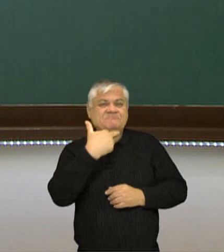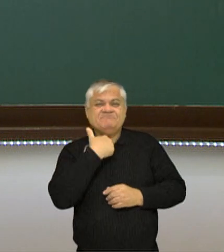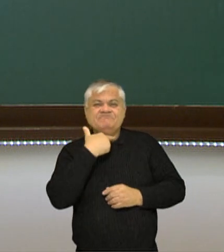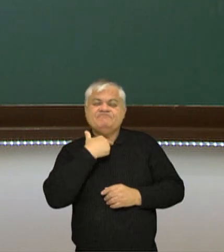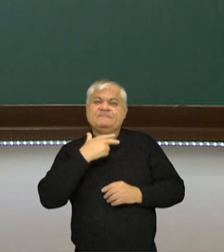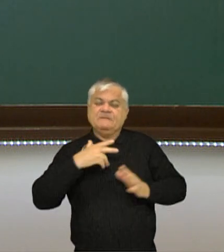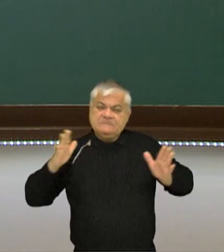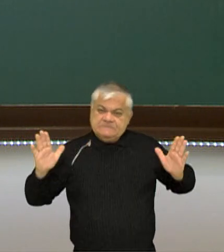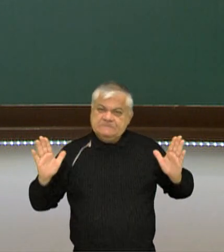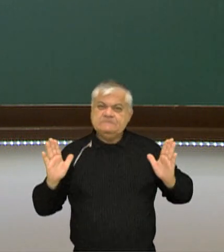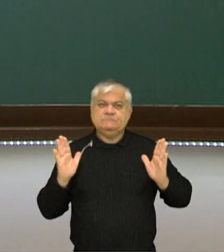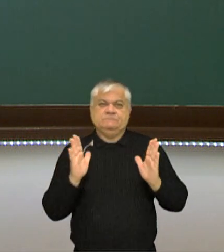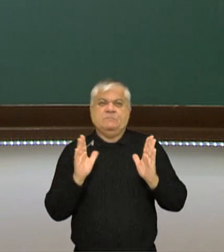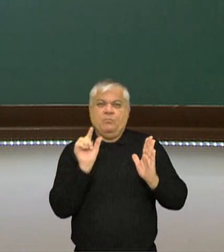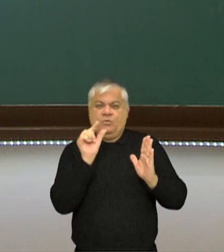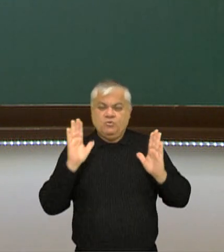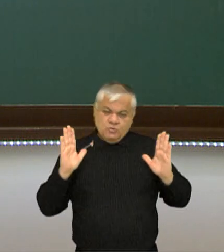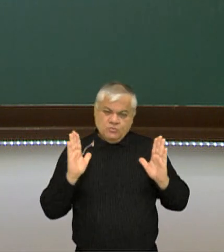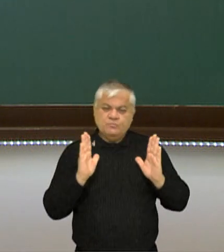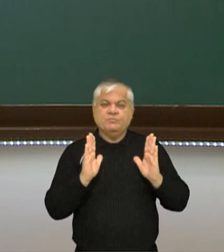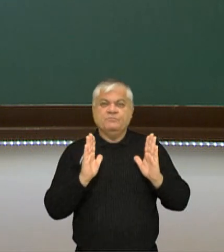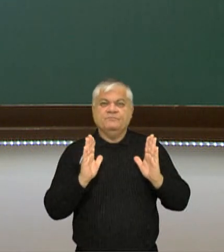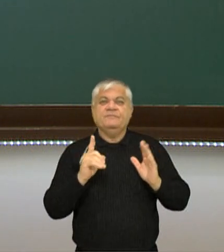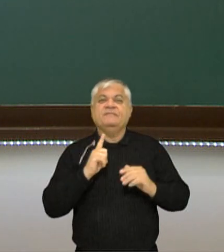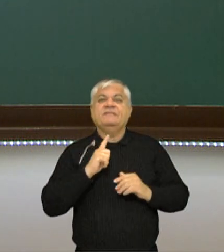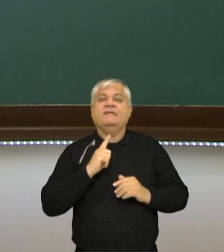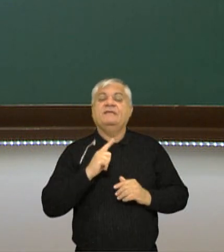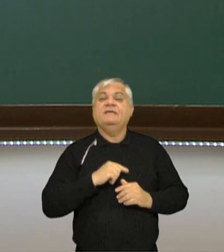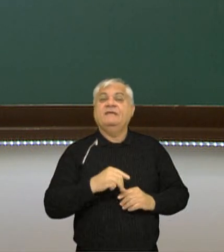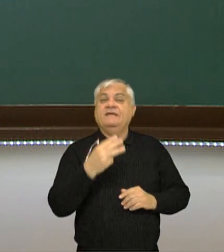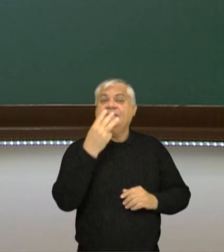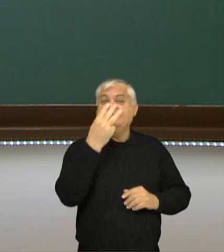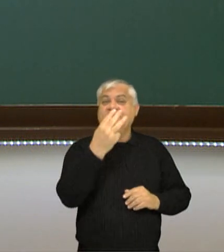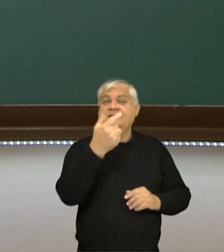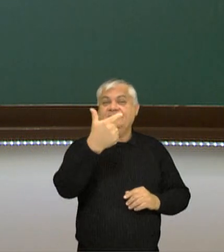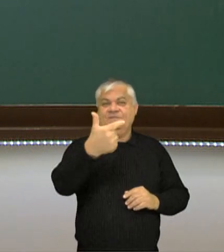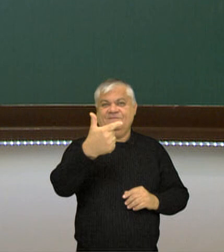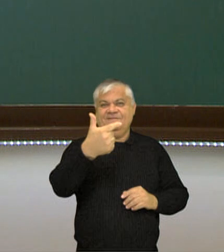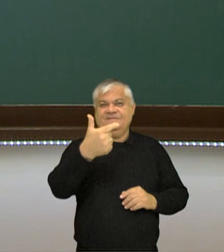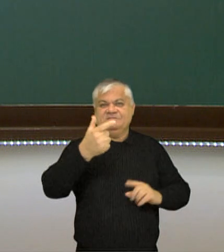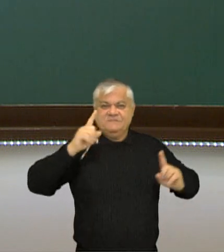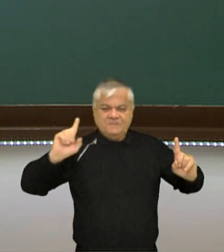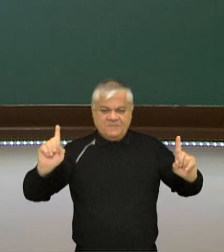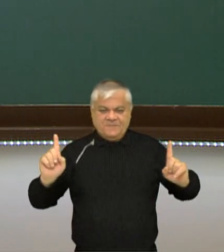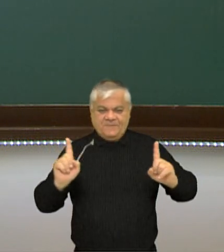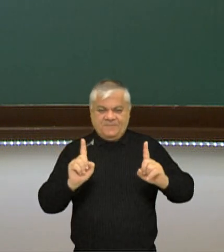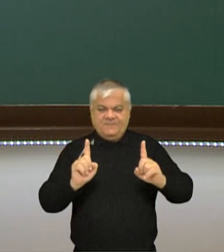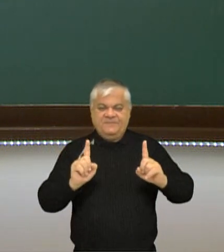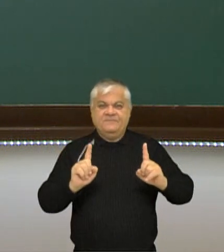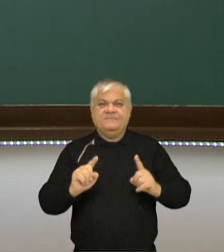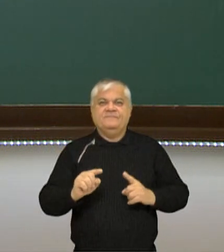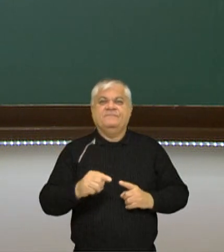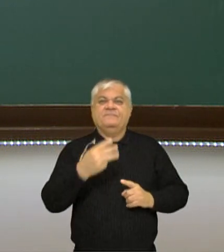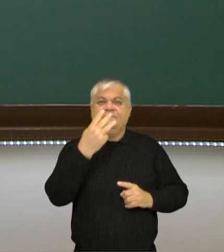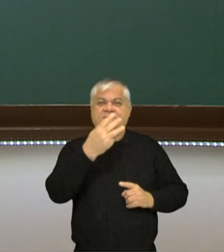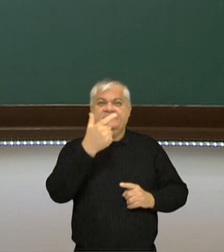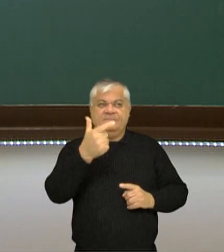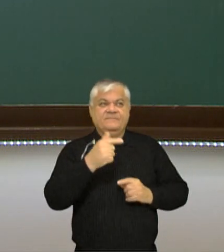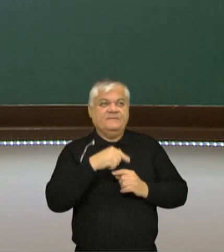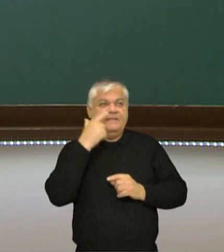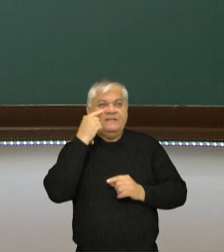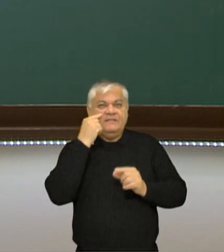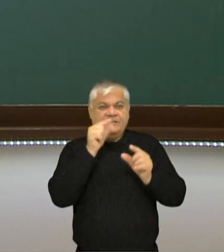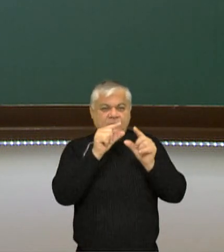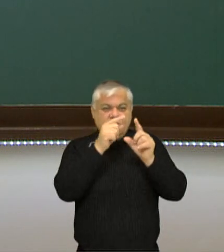um pouquinho. E esse meu tabuleiro, ele tem 32 centímetros. Significa o quê? Que cada casinha dessas